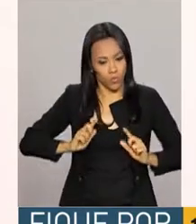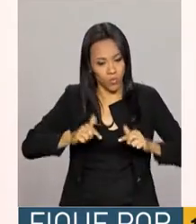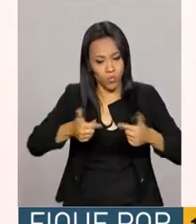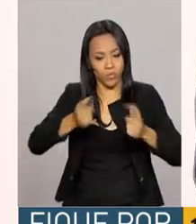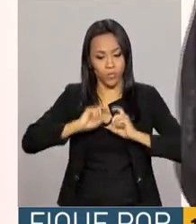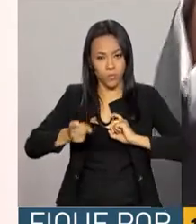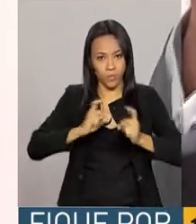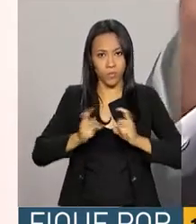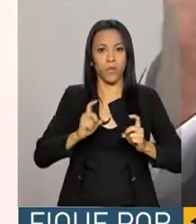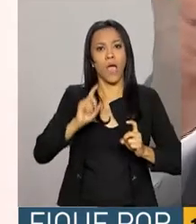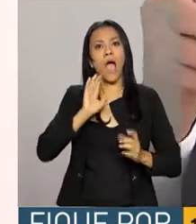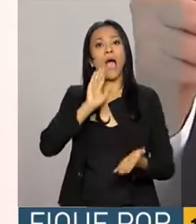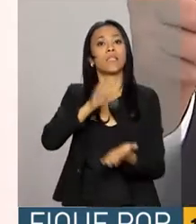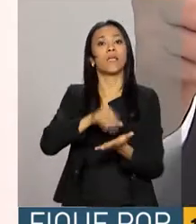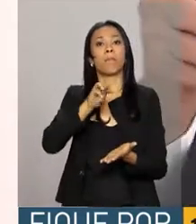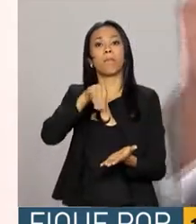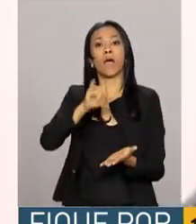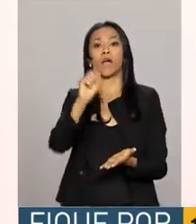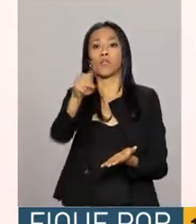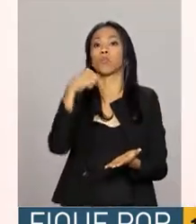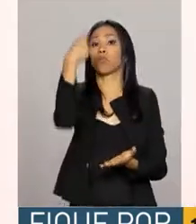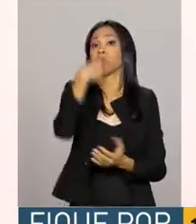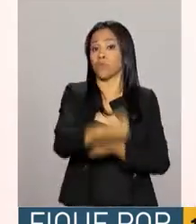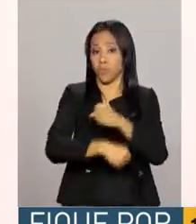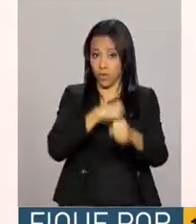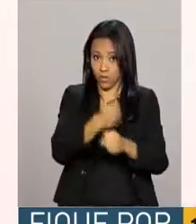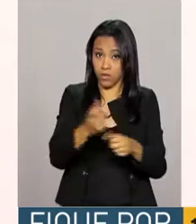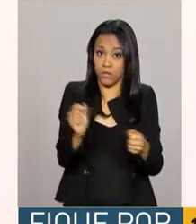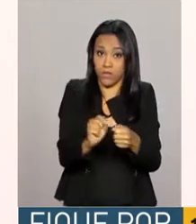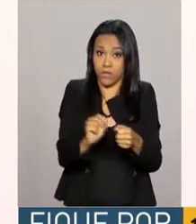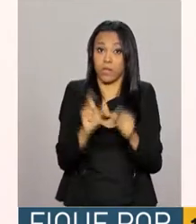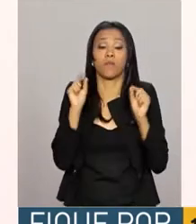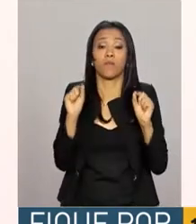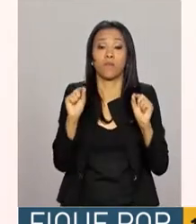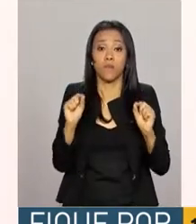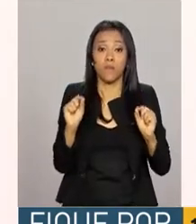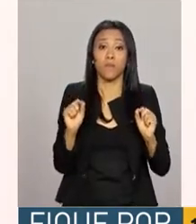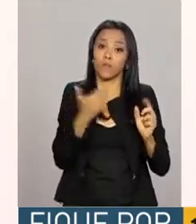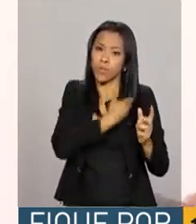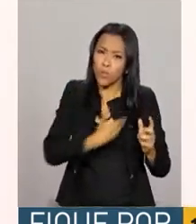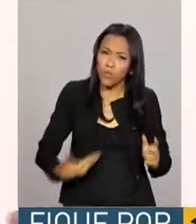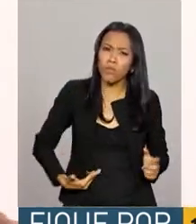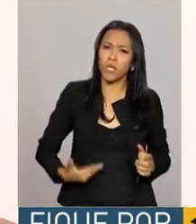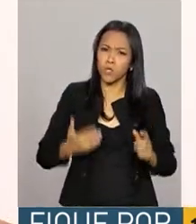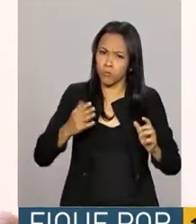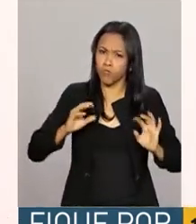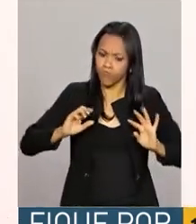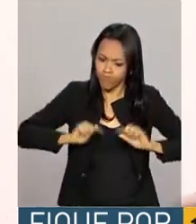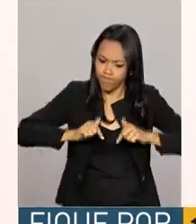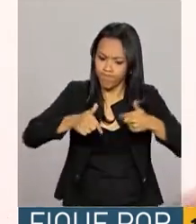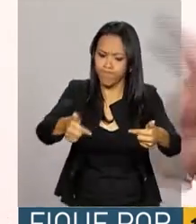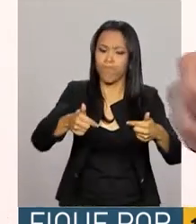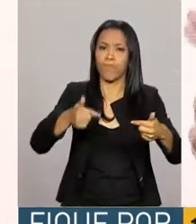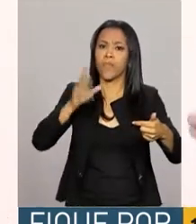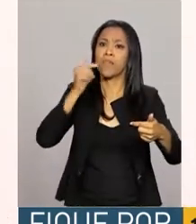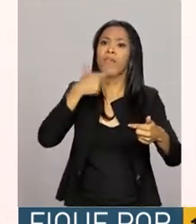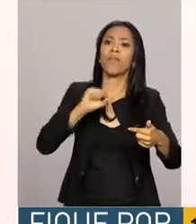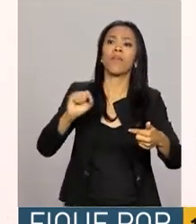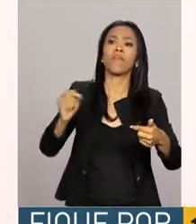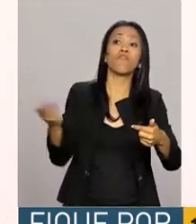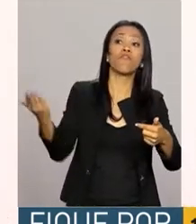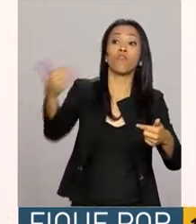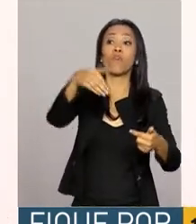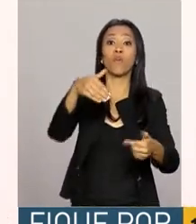produzirmos até abril maio do ano que vem um tal digamos assim um governo tão produtivo e aqueles que forem para as